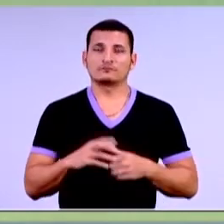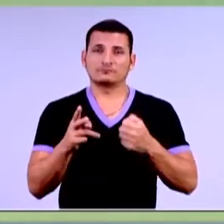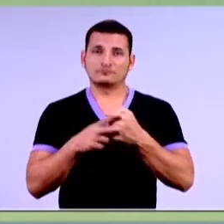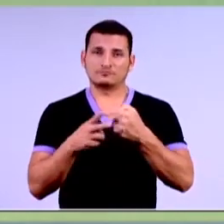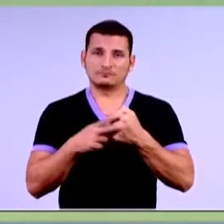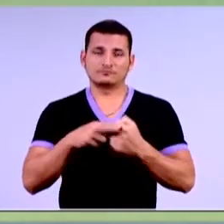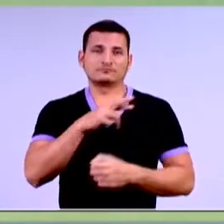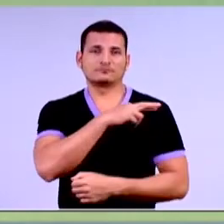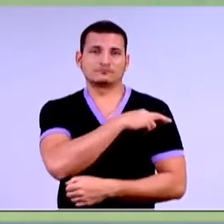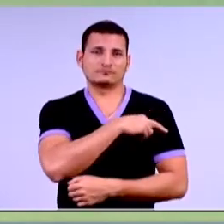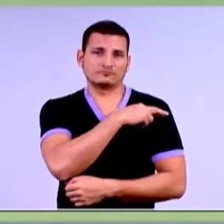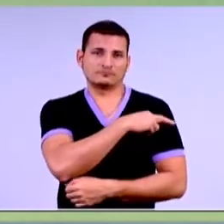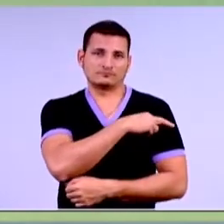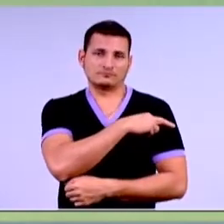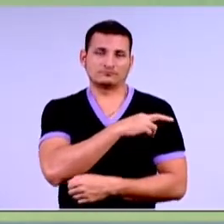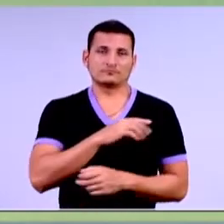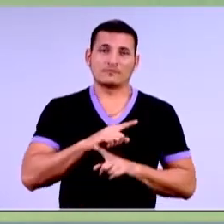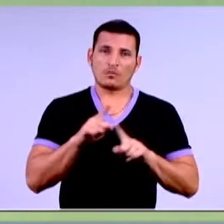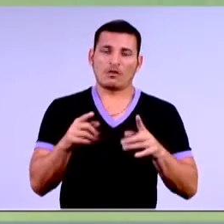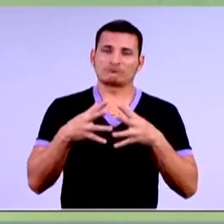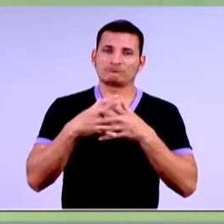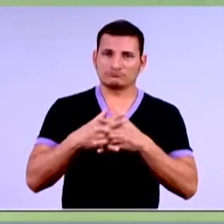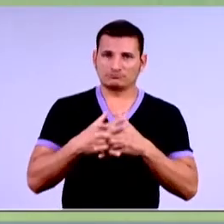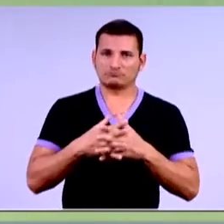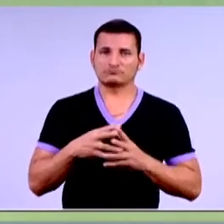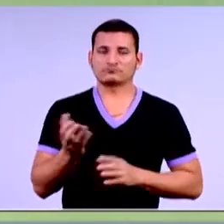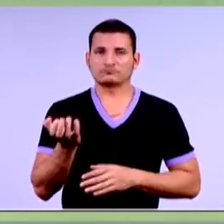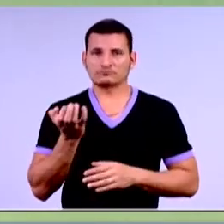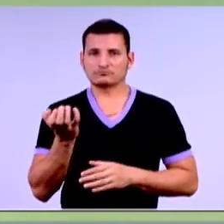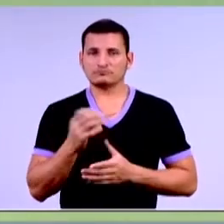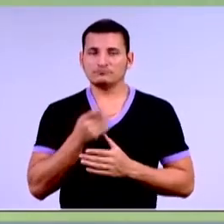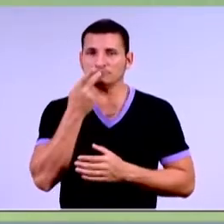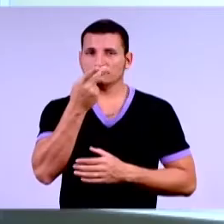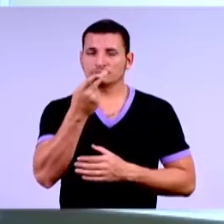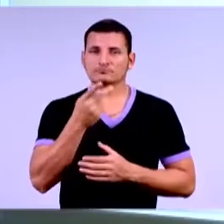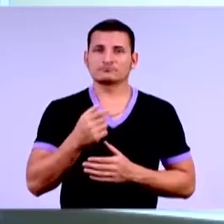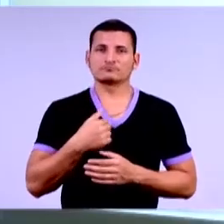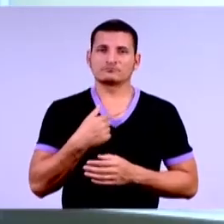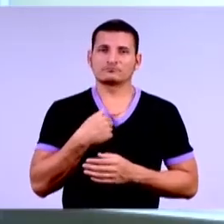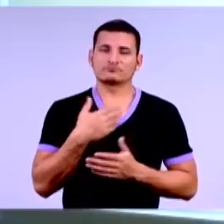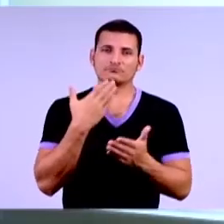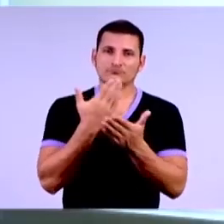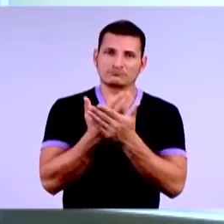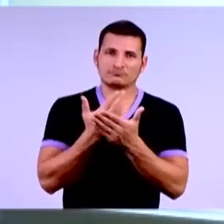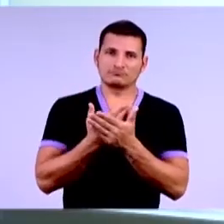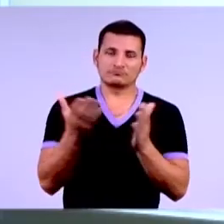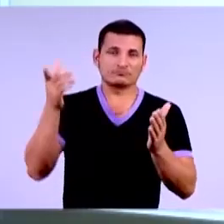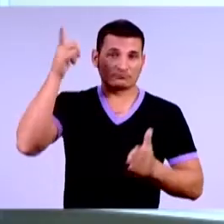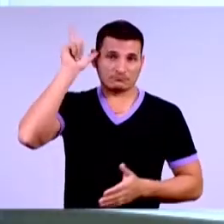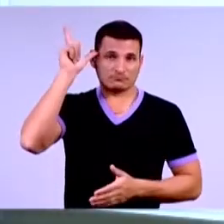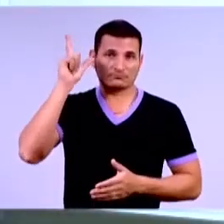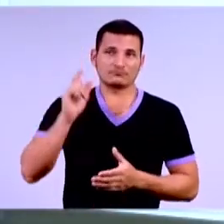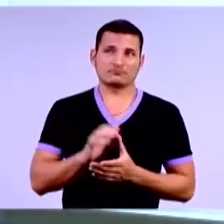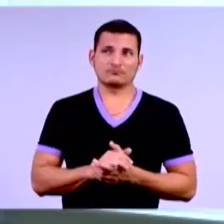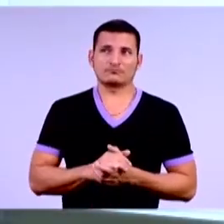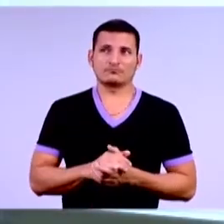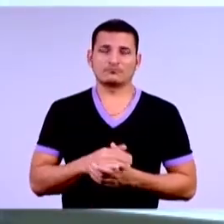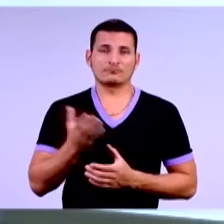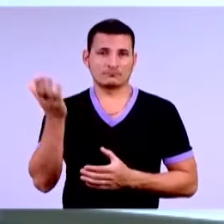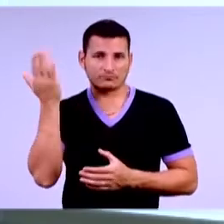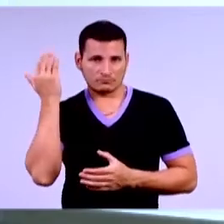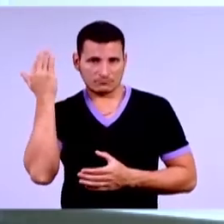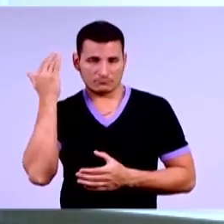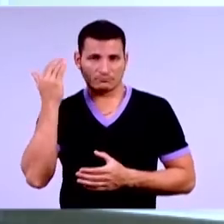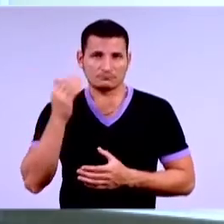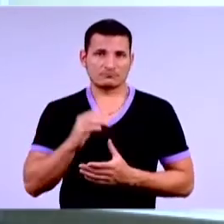não é complicado eu quero falar que eu estudei ontem então eu sei que o verbo